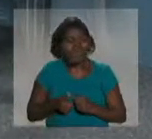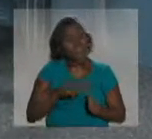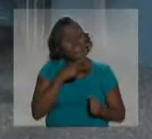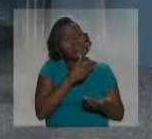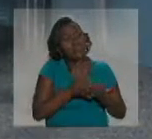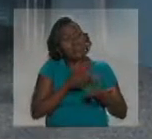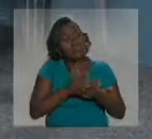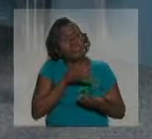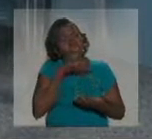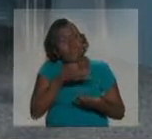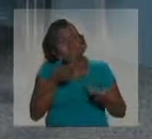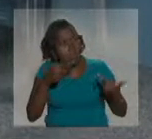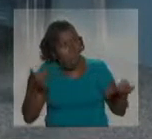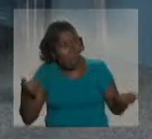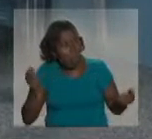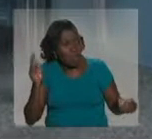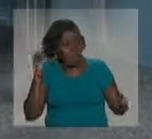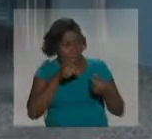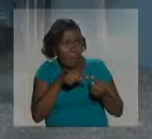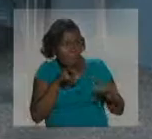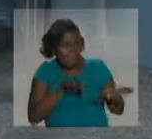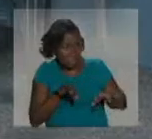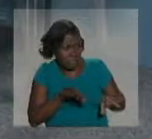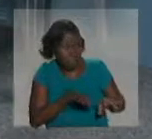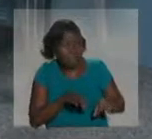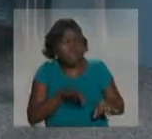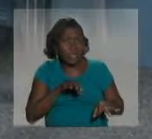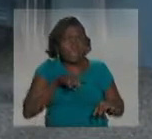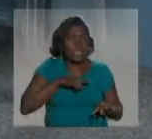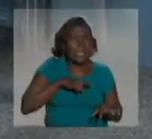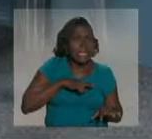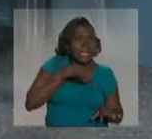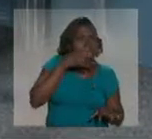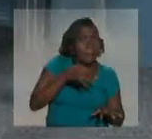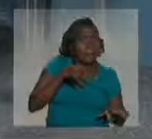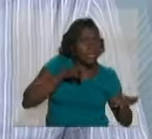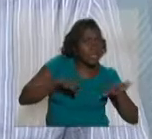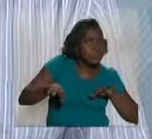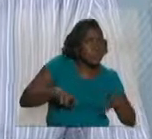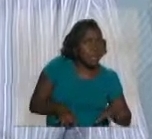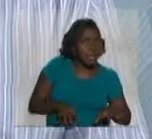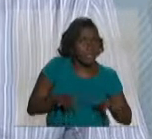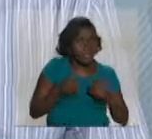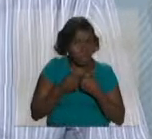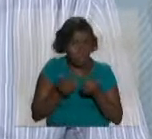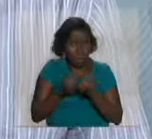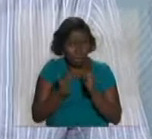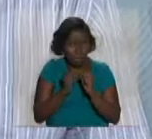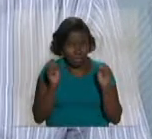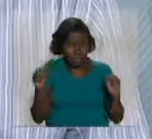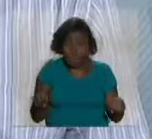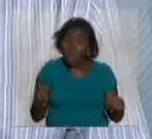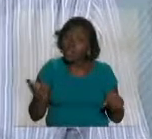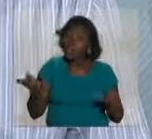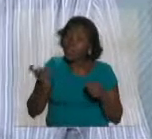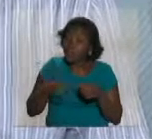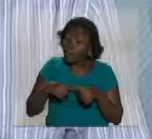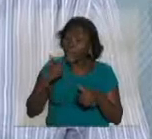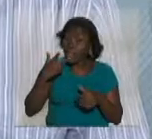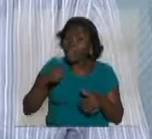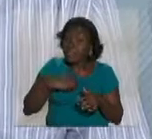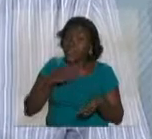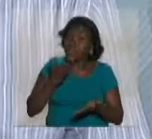sugere algo relacionado a esse planejamento? Tem algum planejamento? Não, aí volto a falar, existe um